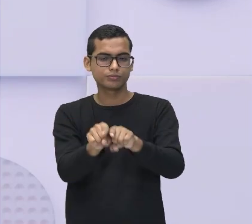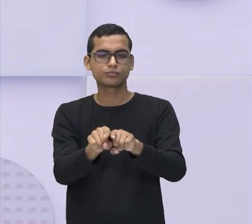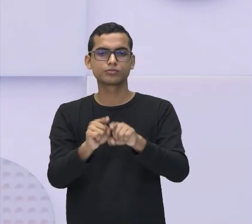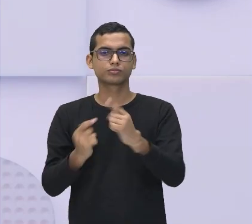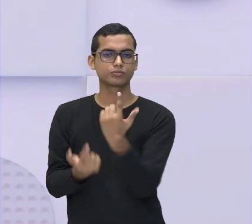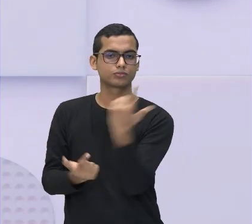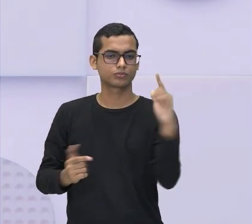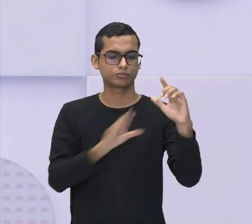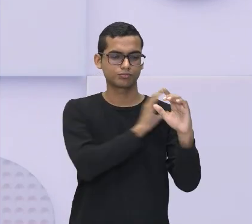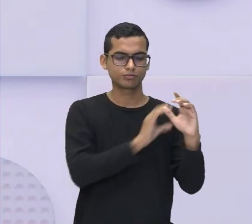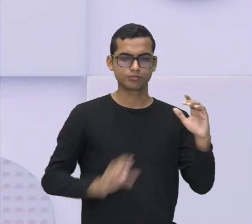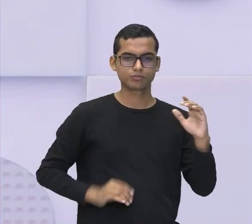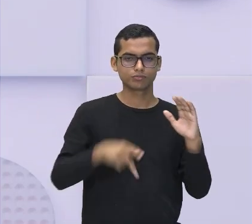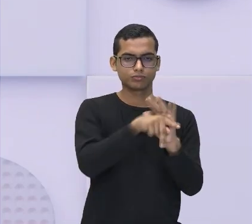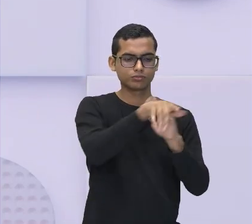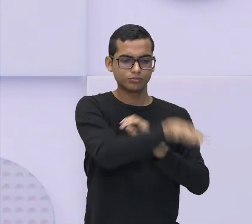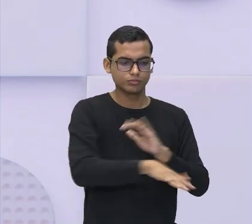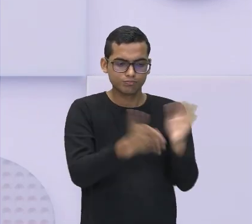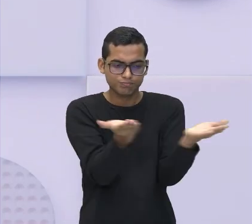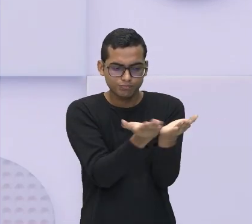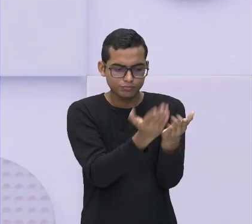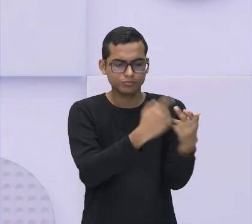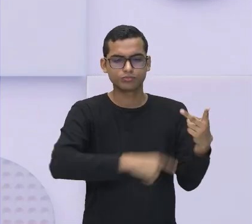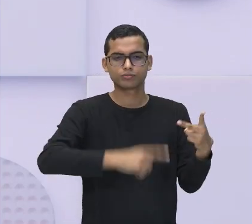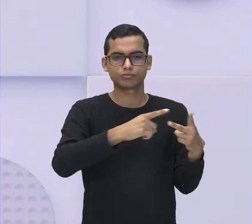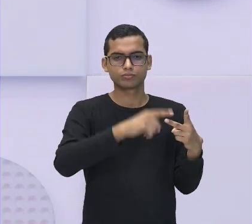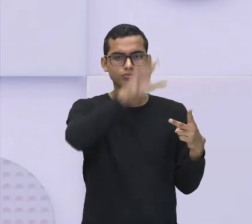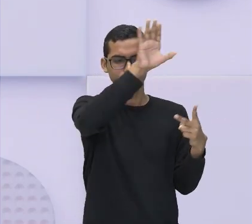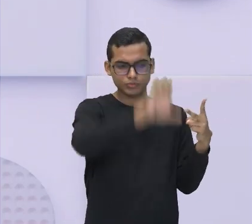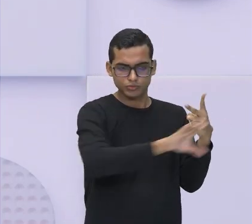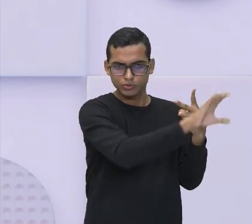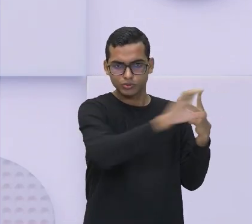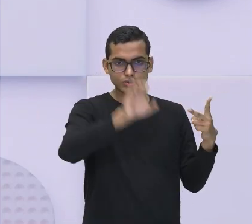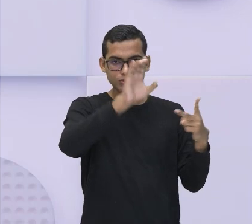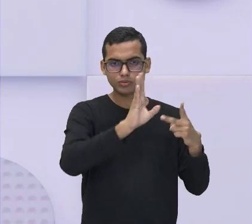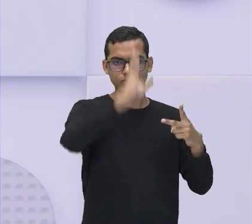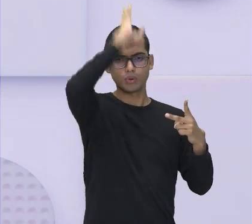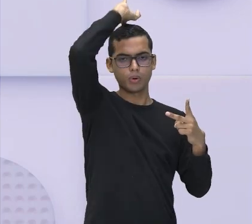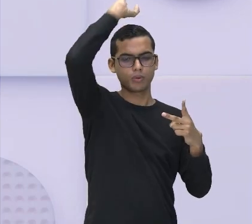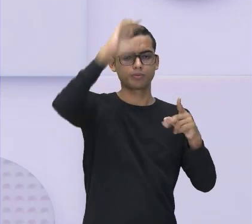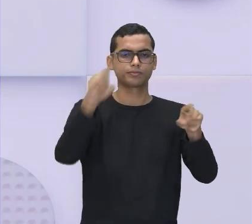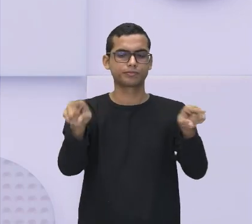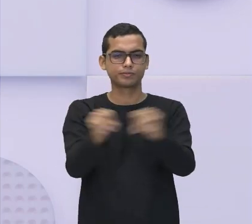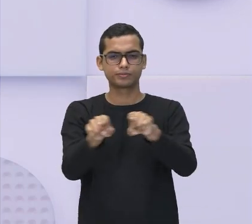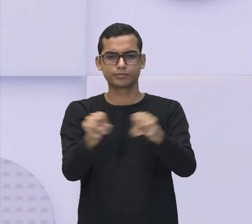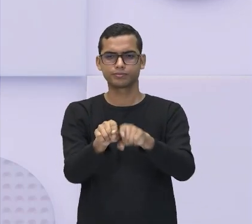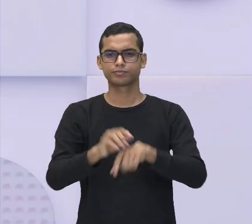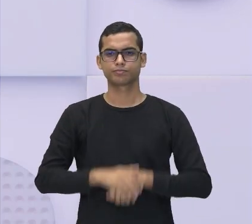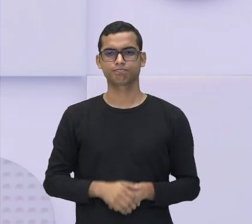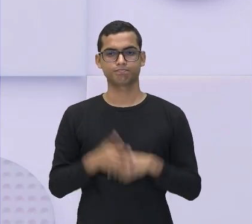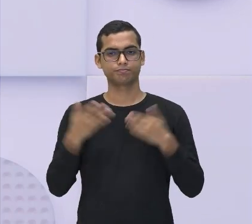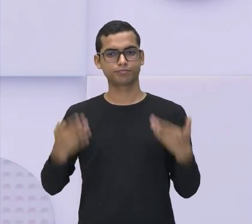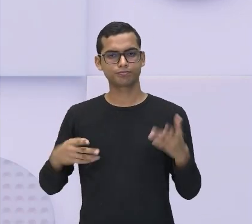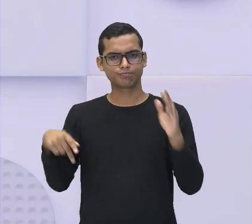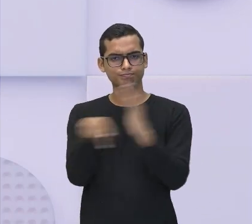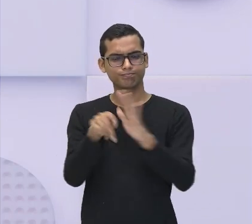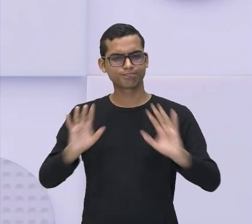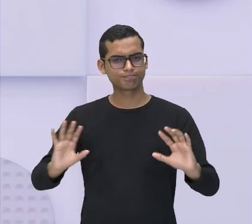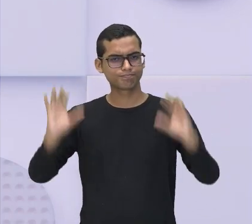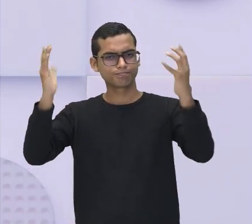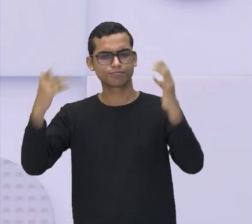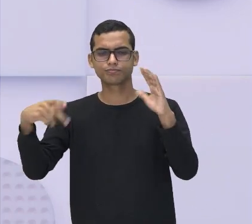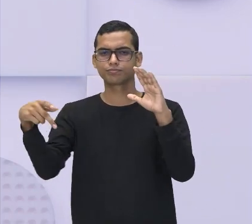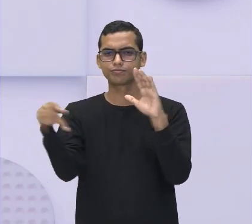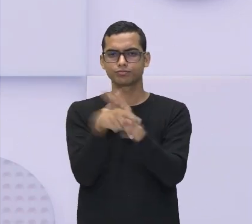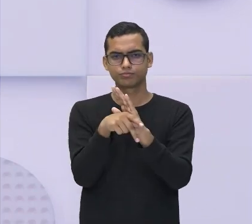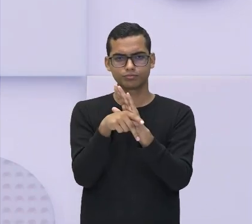mais para o lado ocidental. Você vai perceber uma coisa muito interessante. Nas celebrações ortodoxas orientais, as celebrações são de